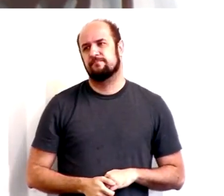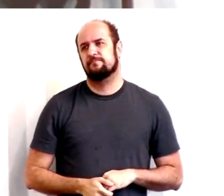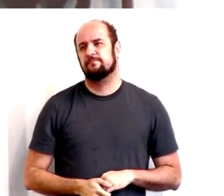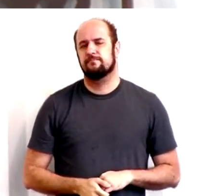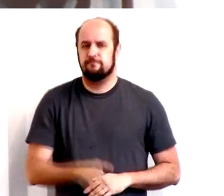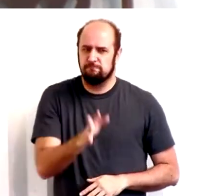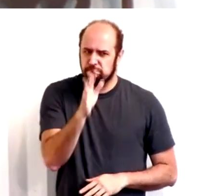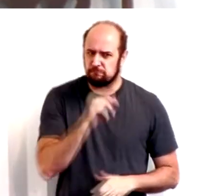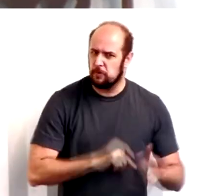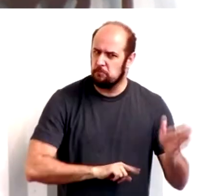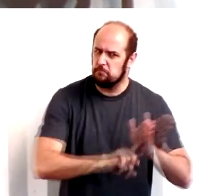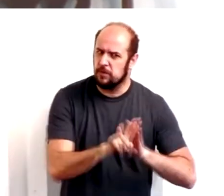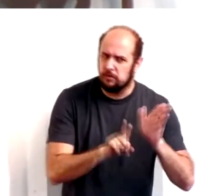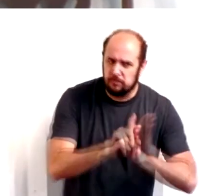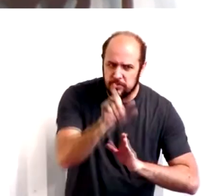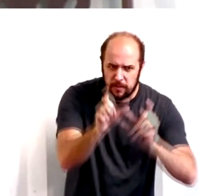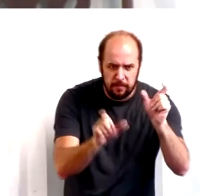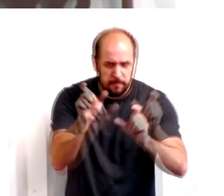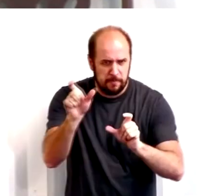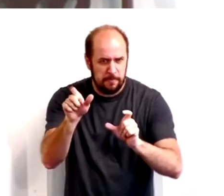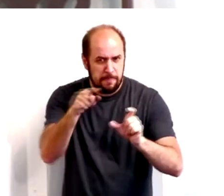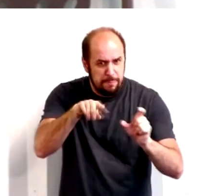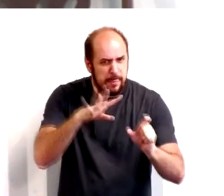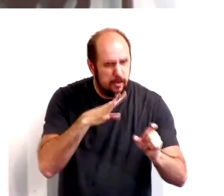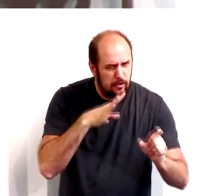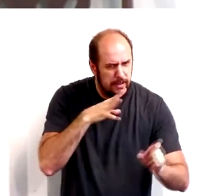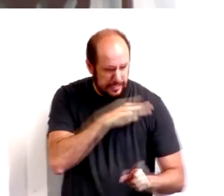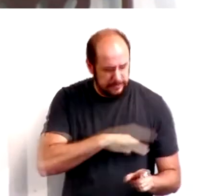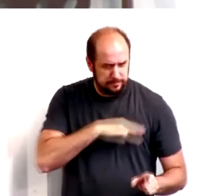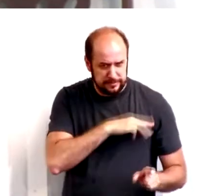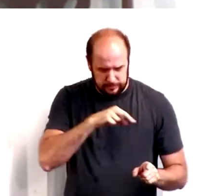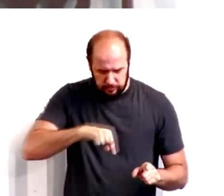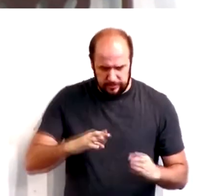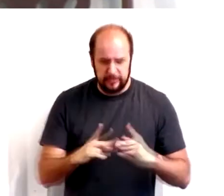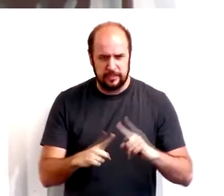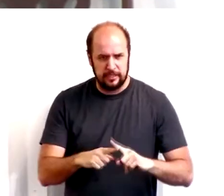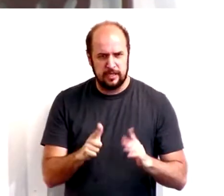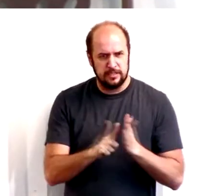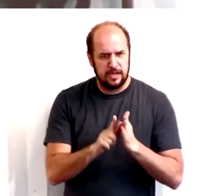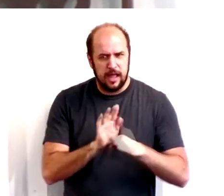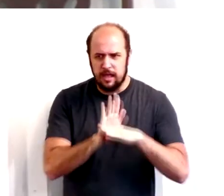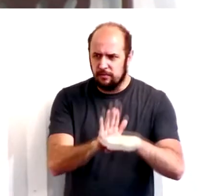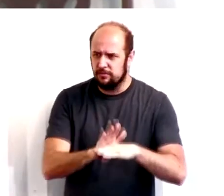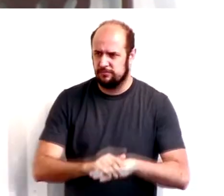Deixa eu te fazer uma pergunta. Você conhece todos os missionários que a igreja da Lapa ajuda?